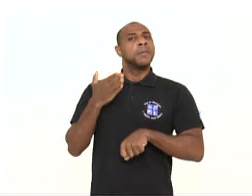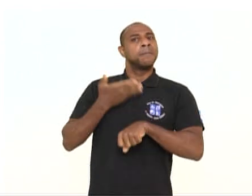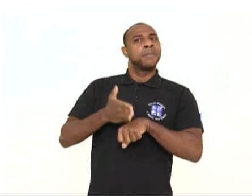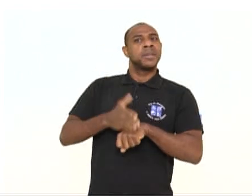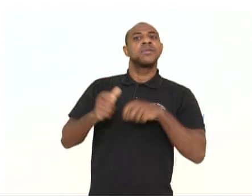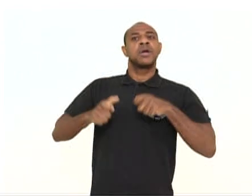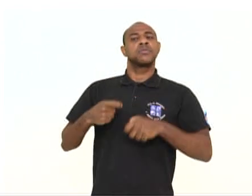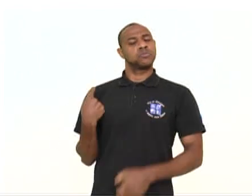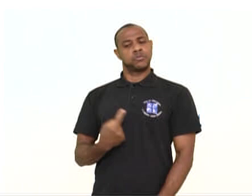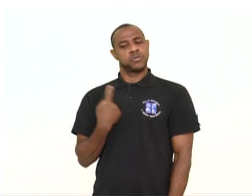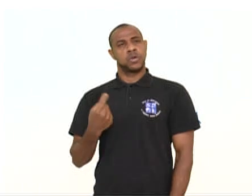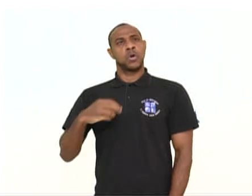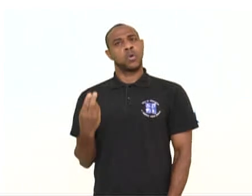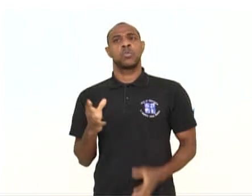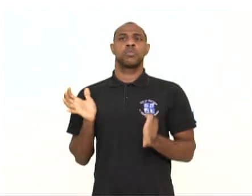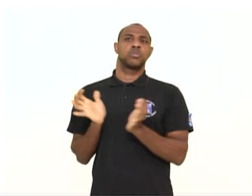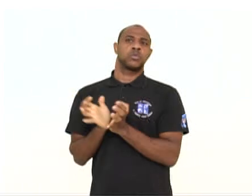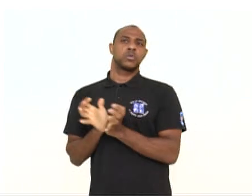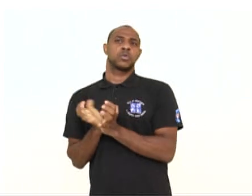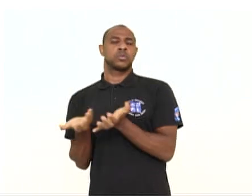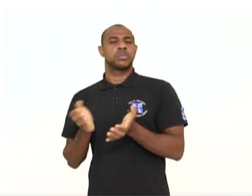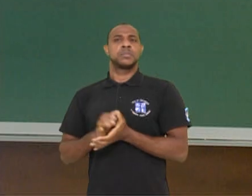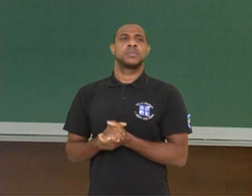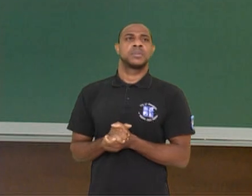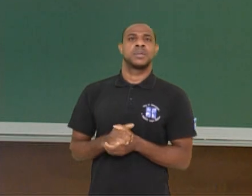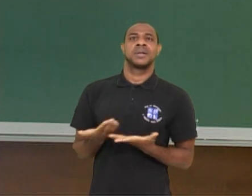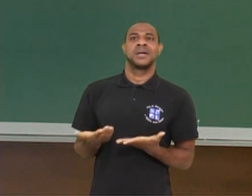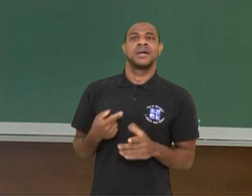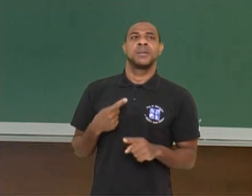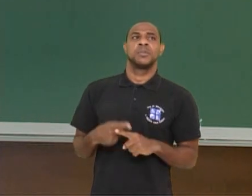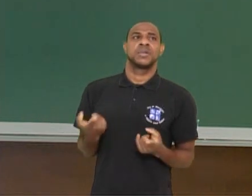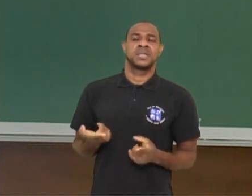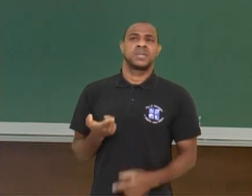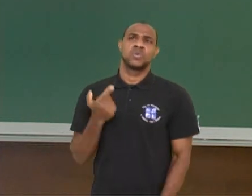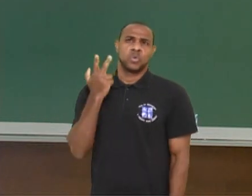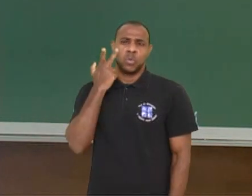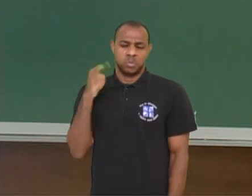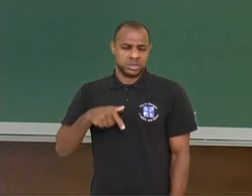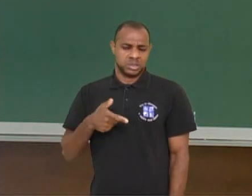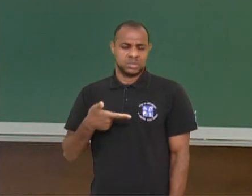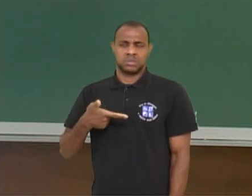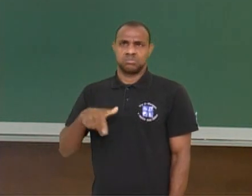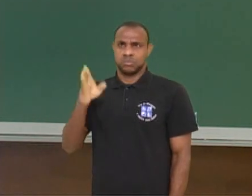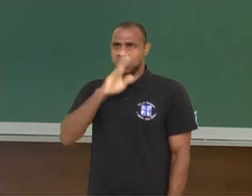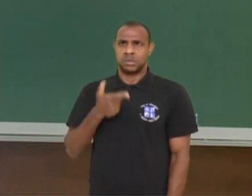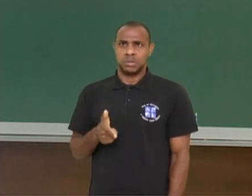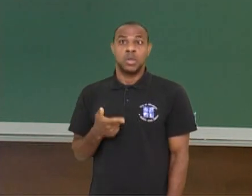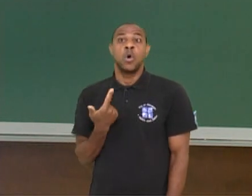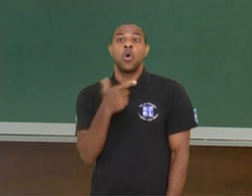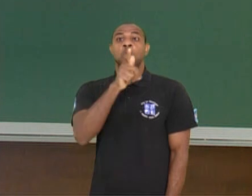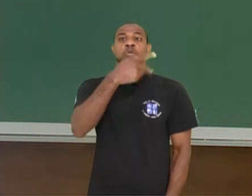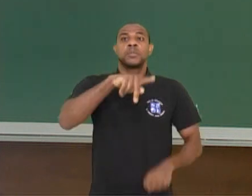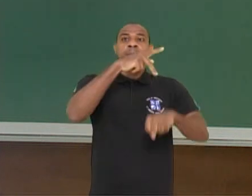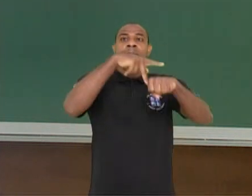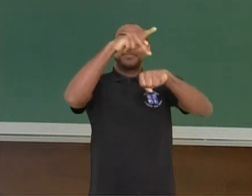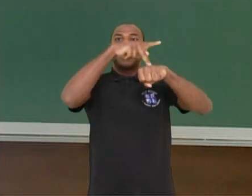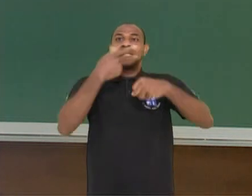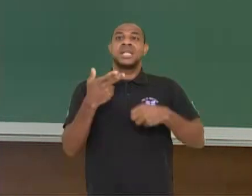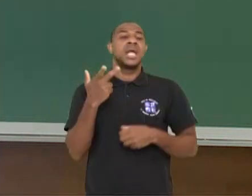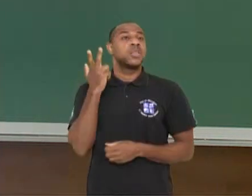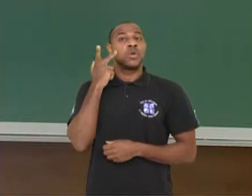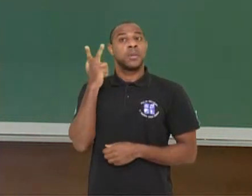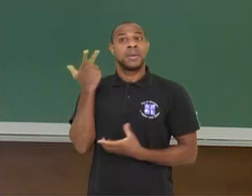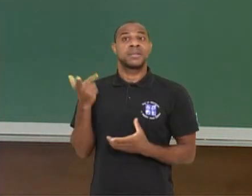tanto individualmente quanto em grupo. Até porque, não comum aqui no Brasil, mas em outros países, é muito comum as pessoas